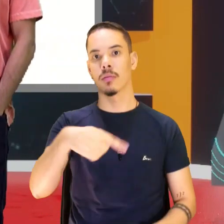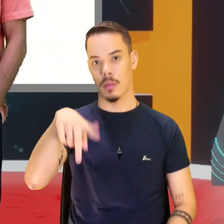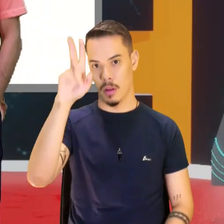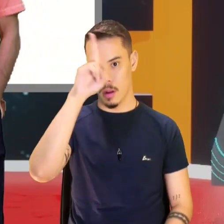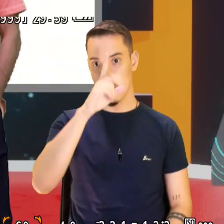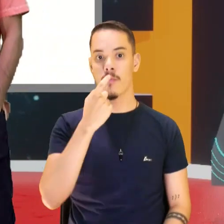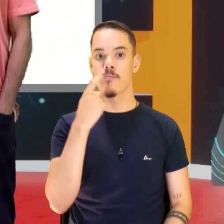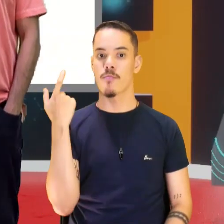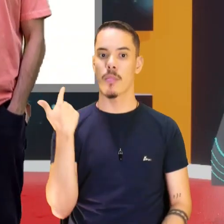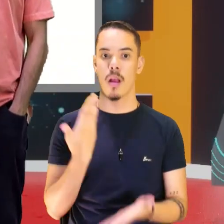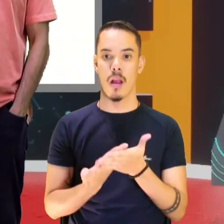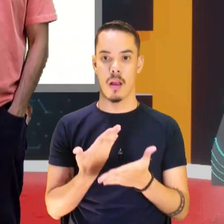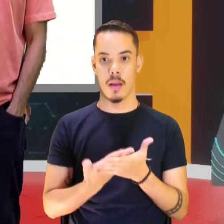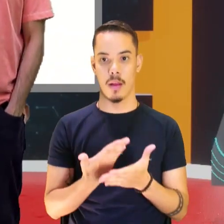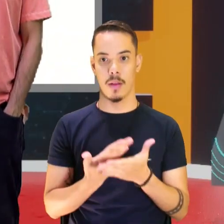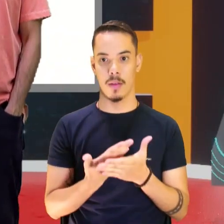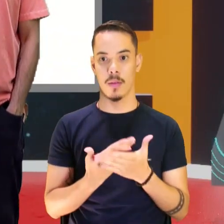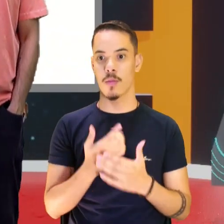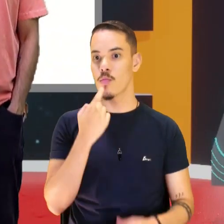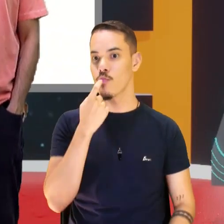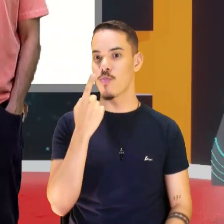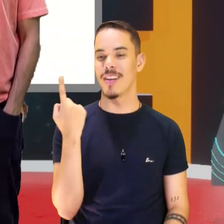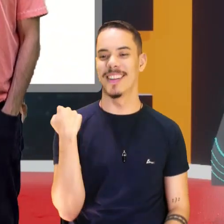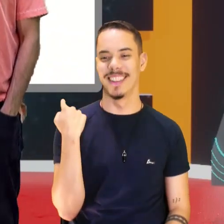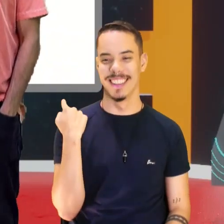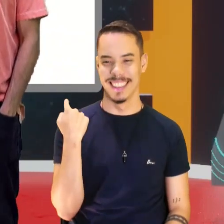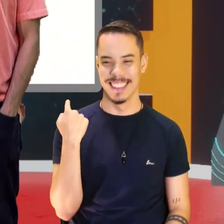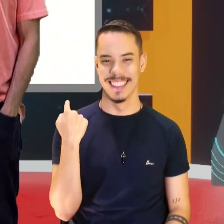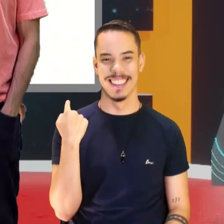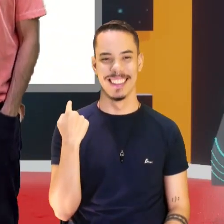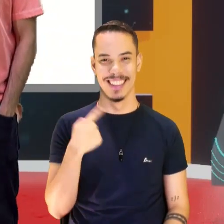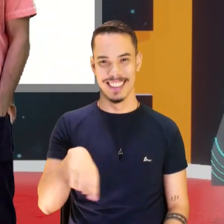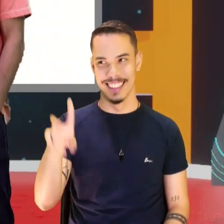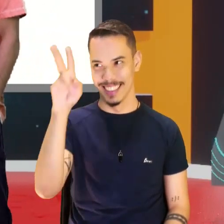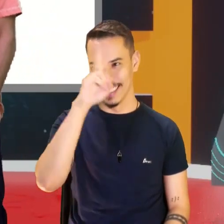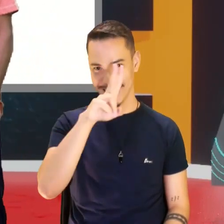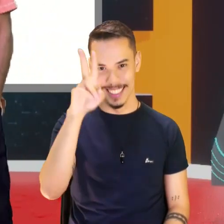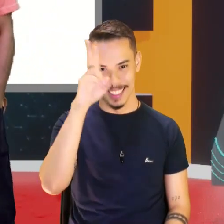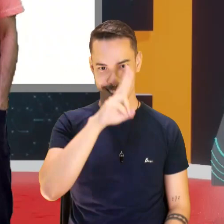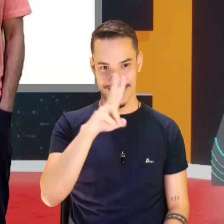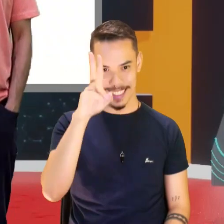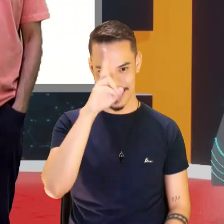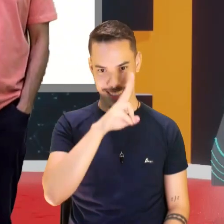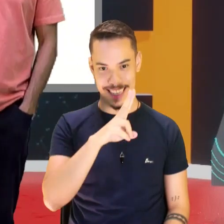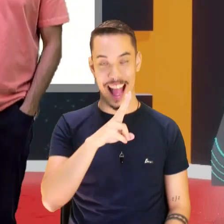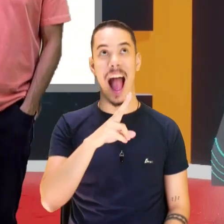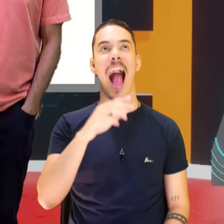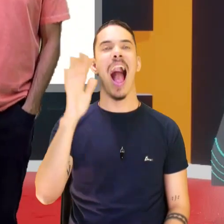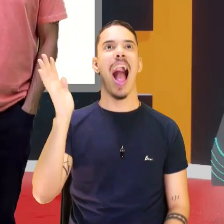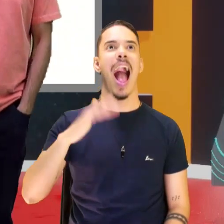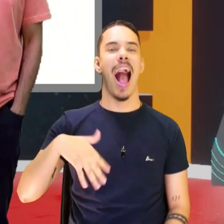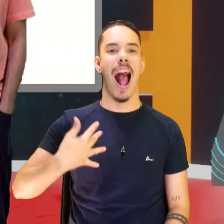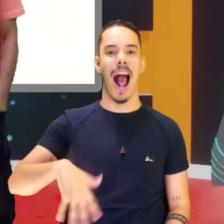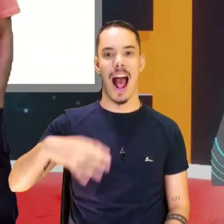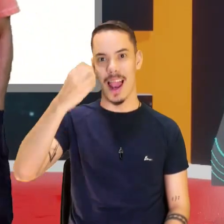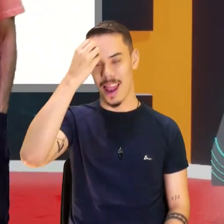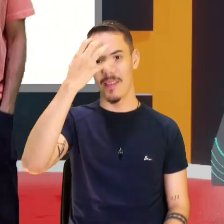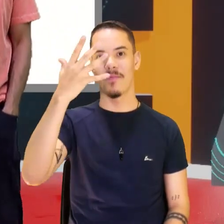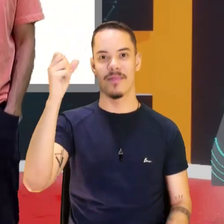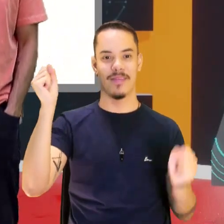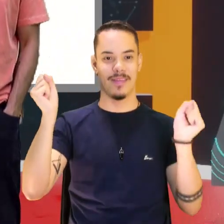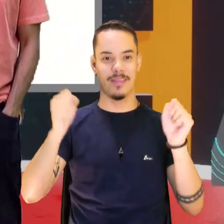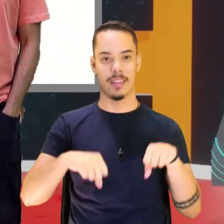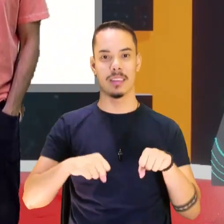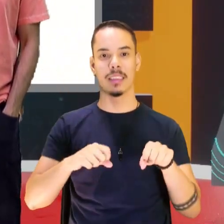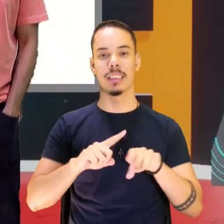aula. Foi ali, né? Foi bem ali. Aí. Lembrou? Então pronto, lembrei. Então ficou fácil, né? Porque